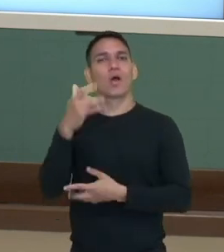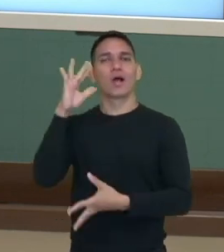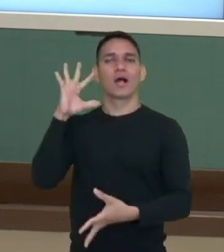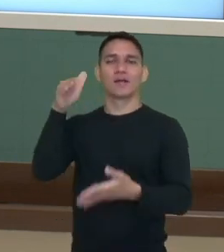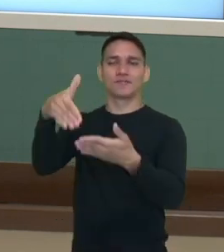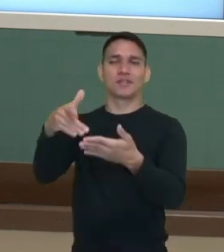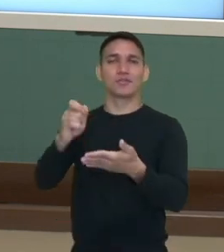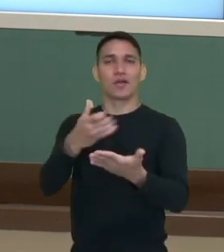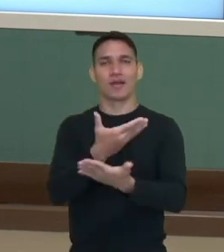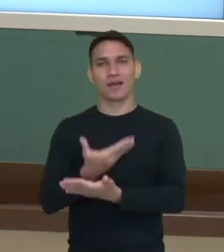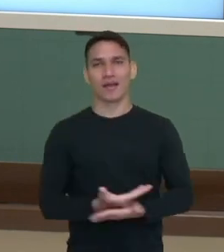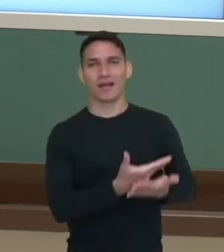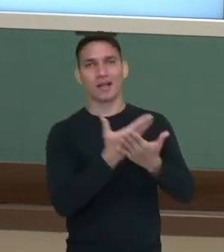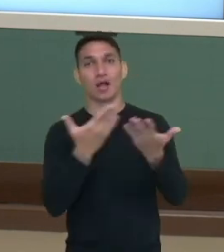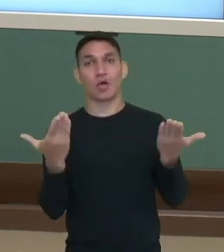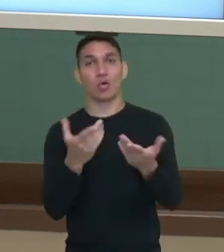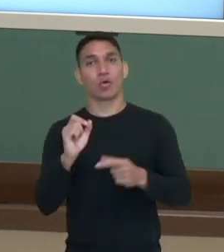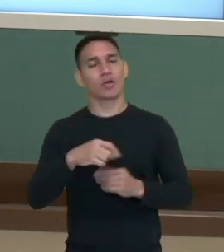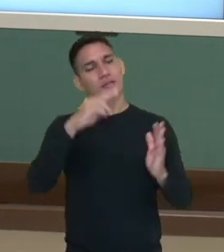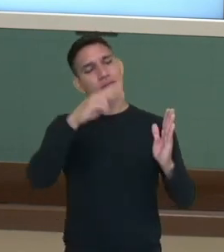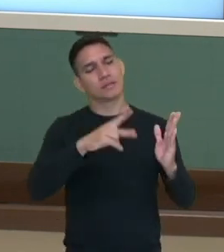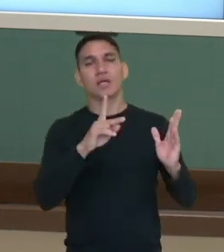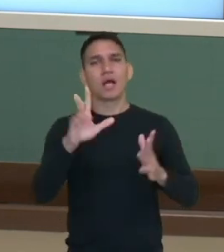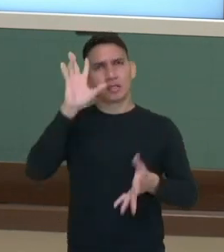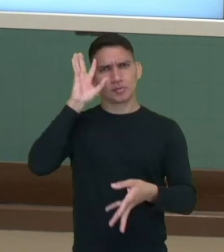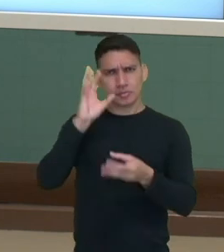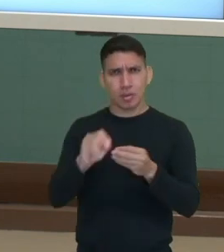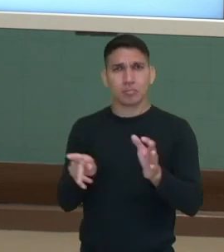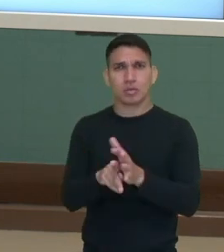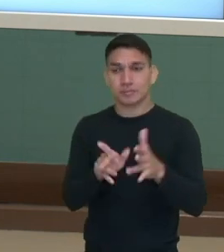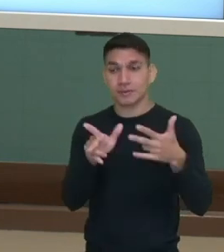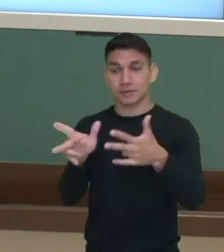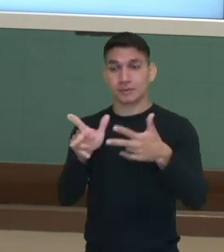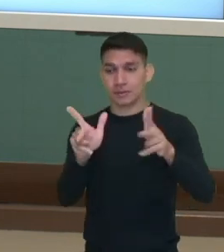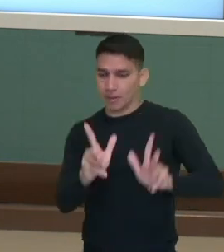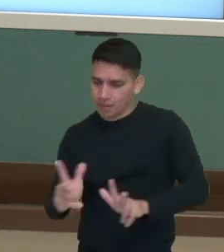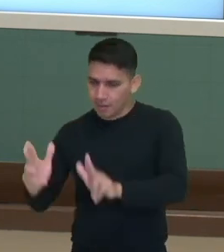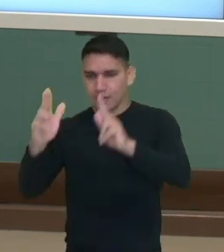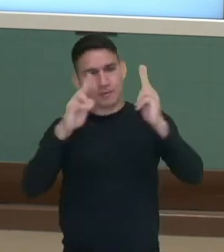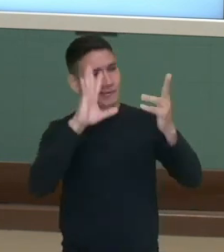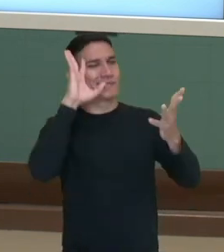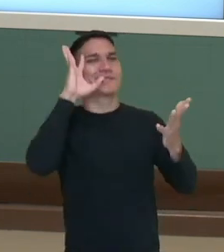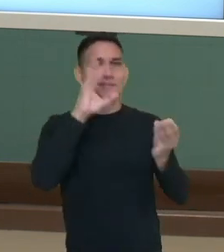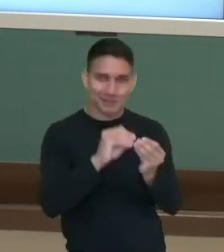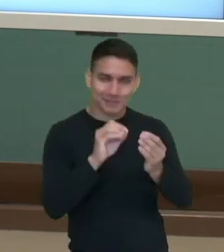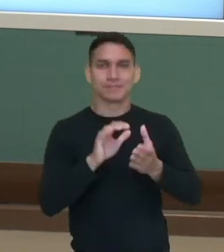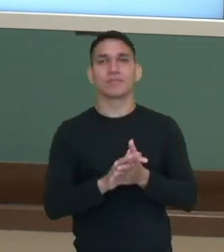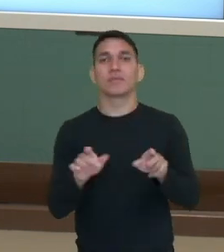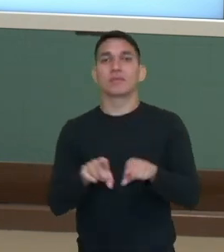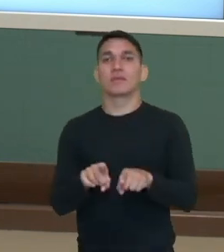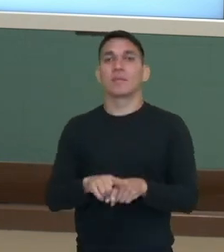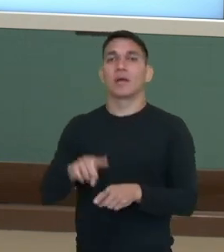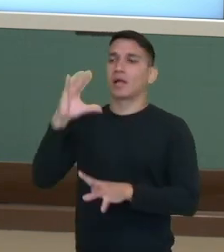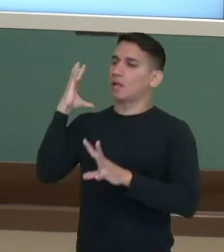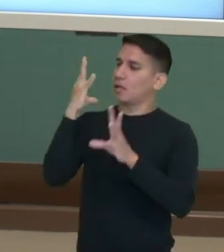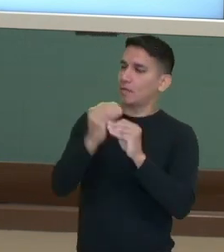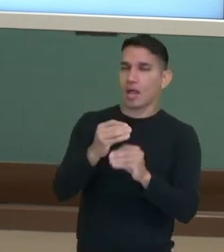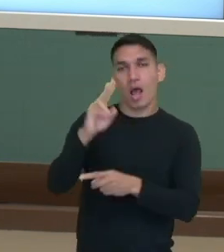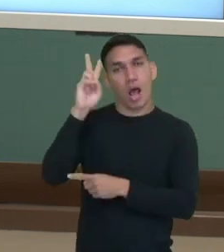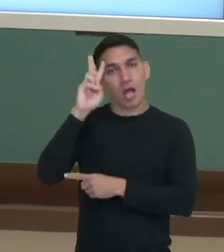na aula de hoje. Realizamos a leitura e compreensão de fragmento de entrevista, retomamos os conhecimentos sobre